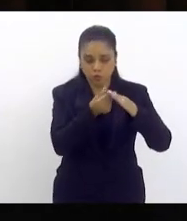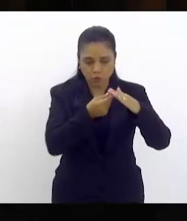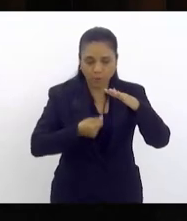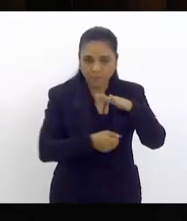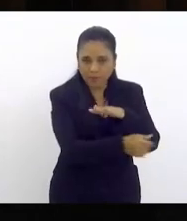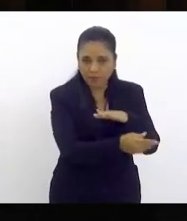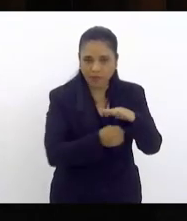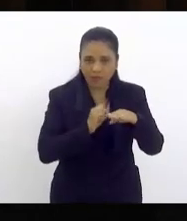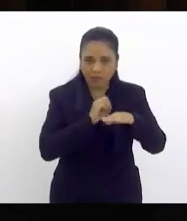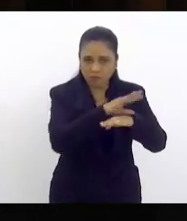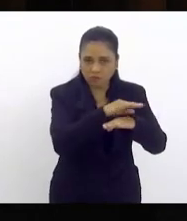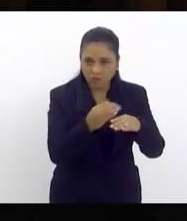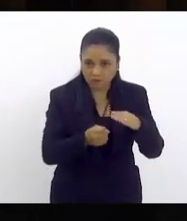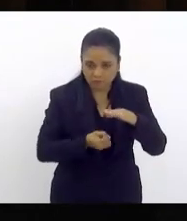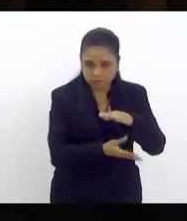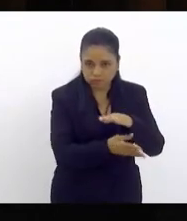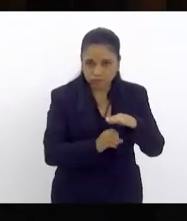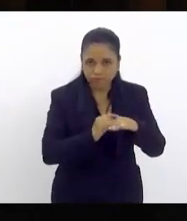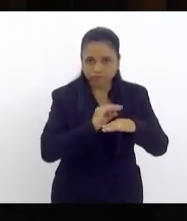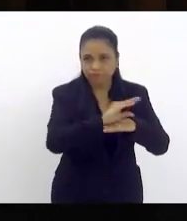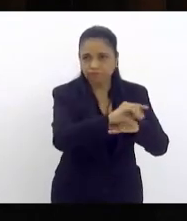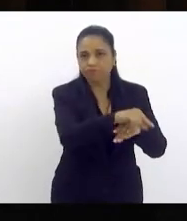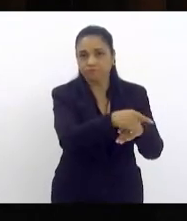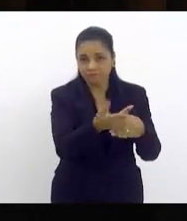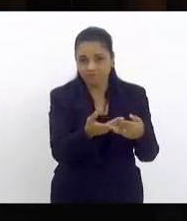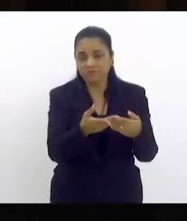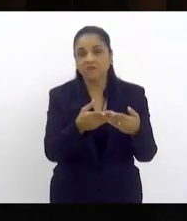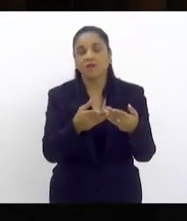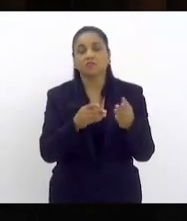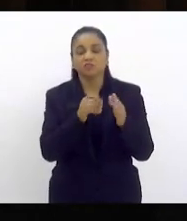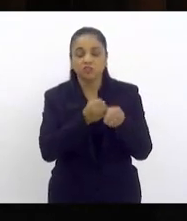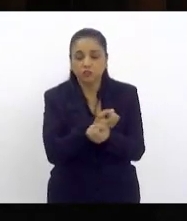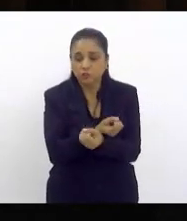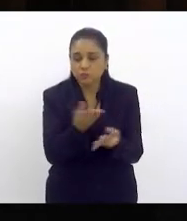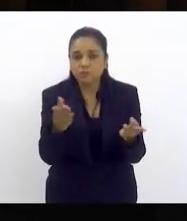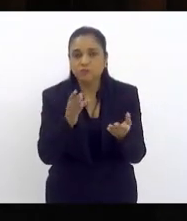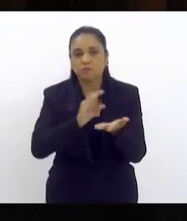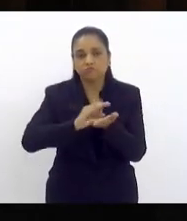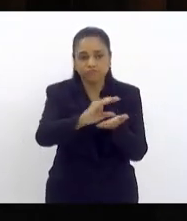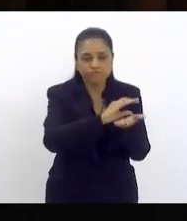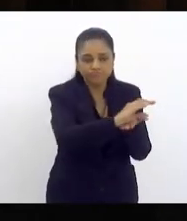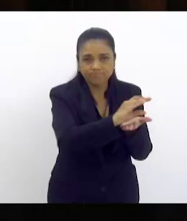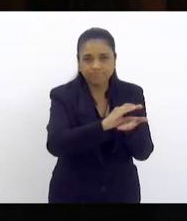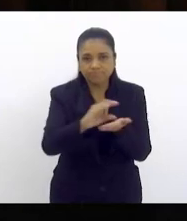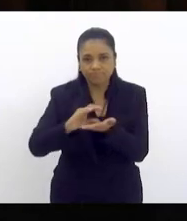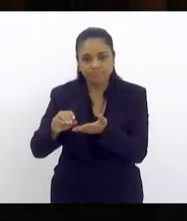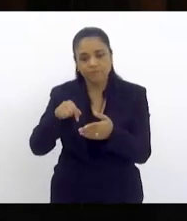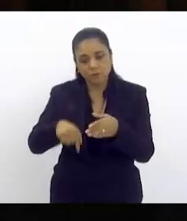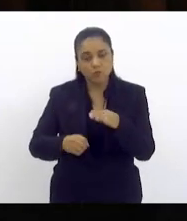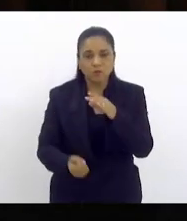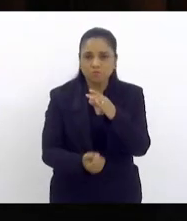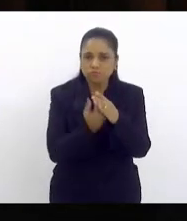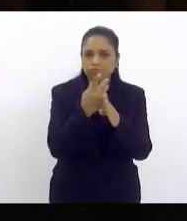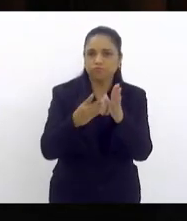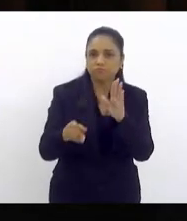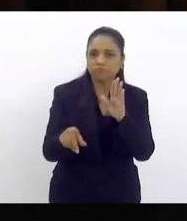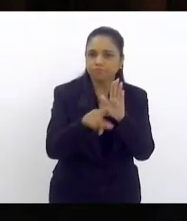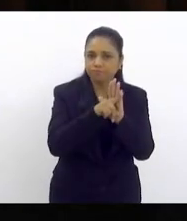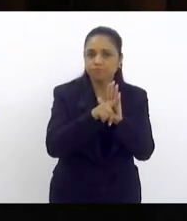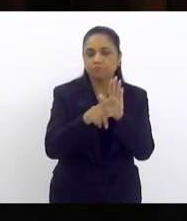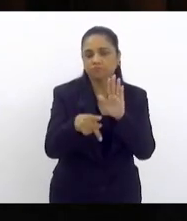programa de transferência e distribuição de renda do Estado do Rio de Janeiro, e que hoje encontra